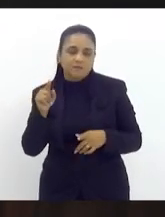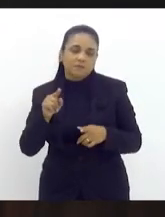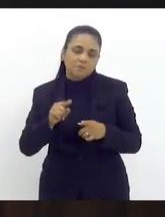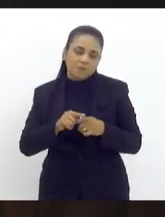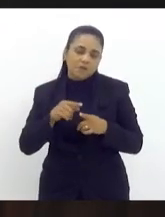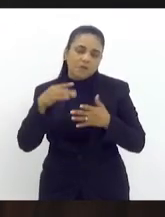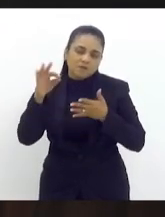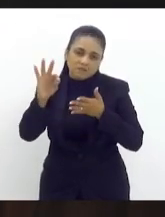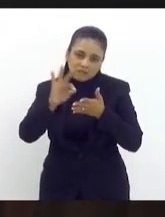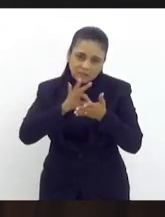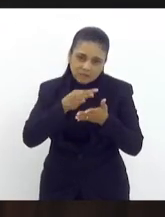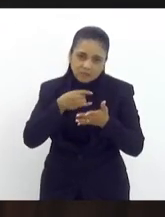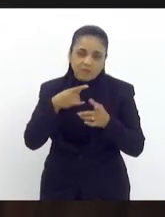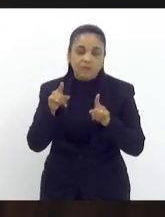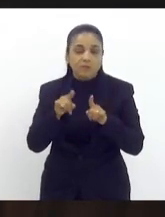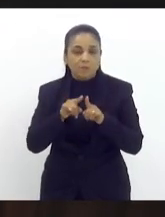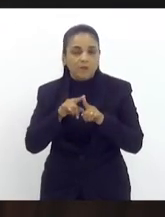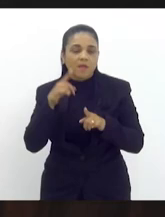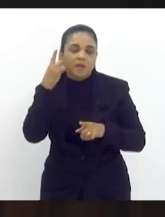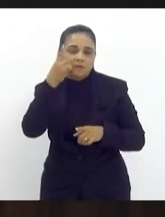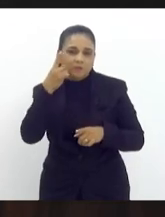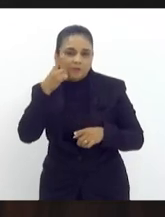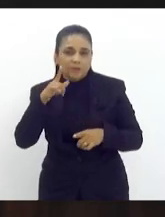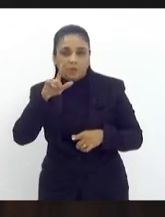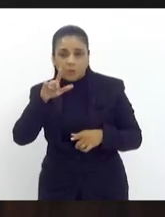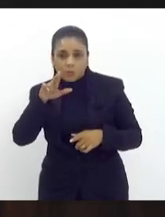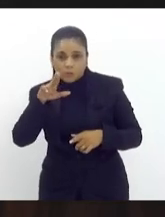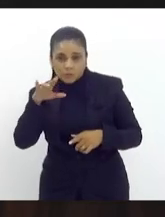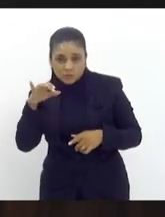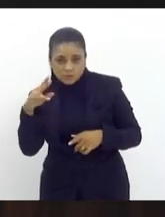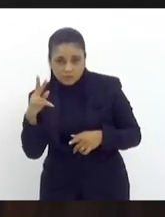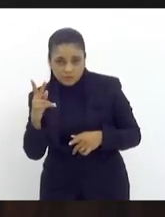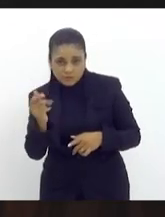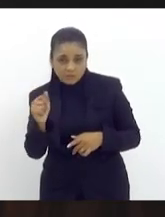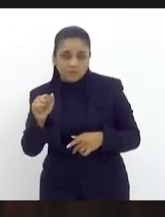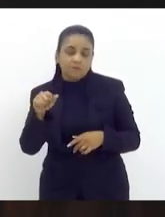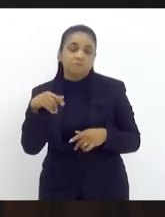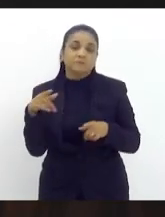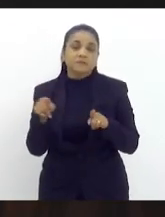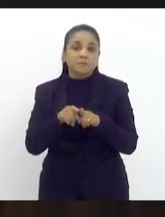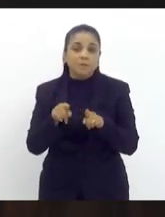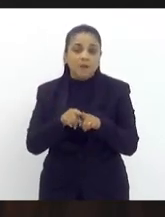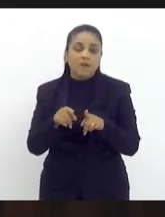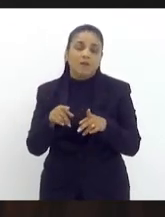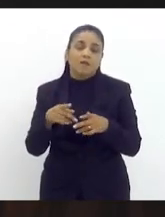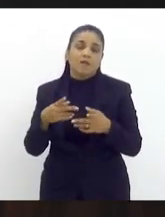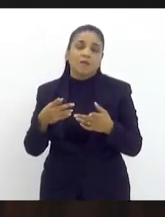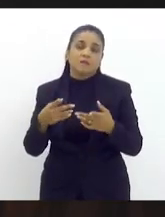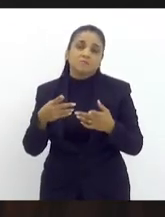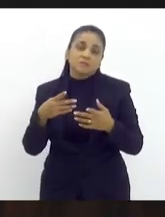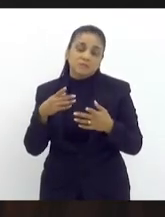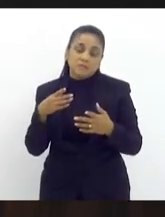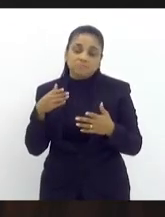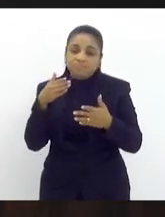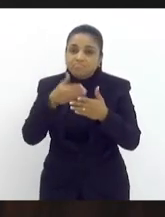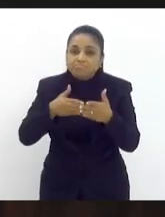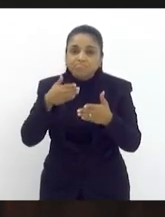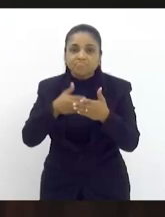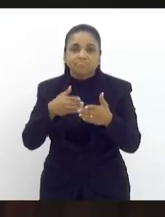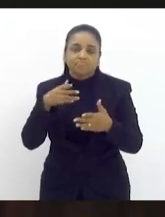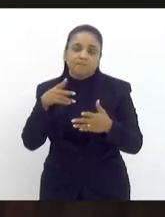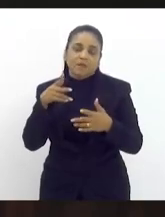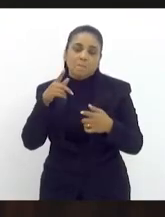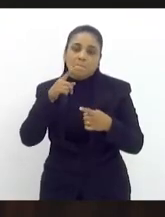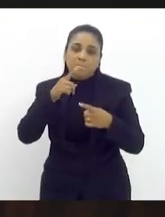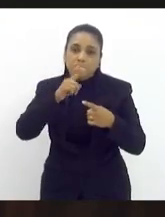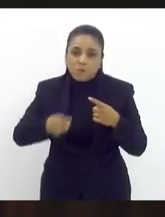a própria deputada Lucinha já pediu novamente, e se vocês impedirem a fala do deputado Jorge Felipe Neto, os demais não falarão, porque a sessão